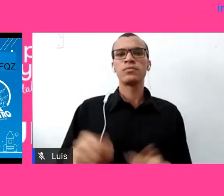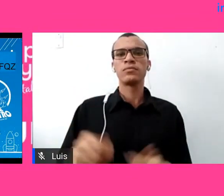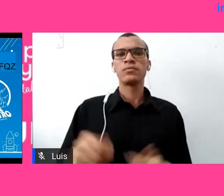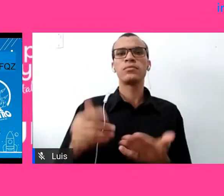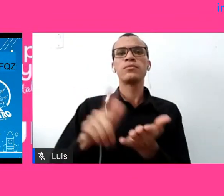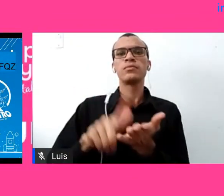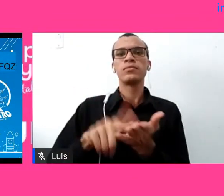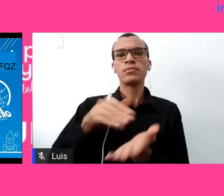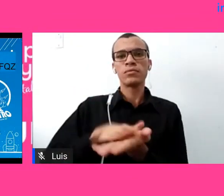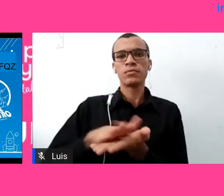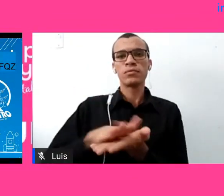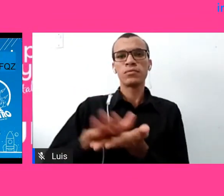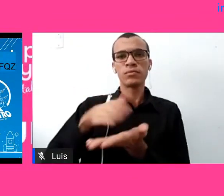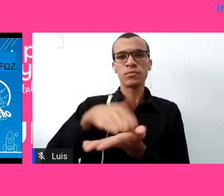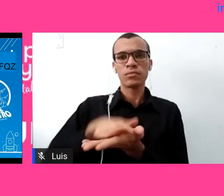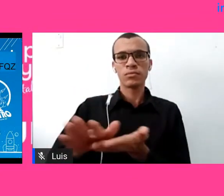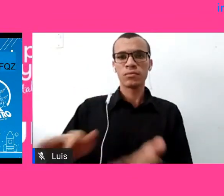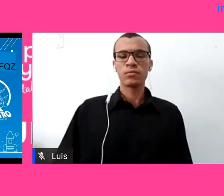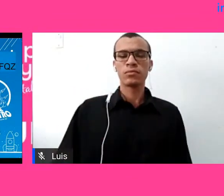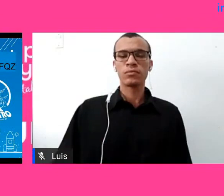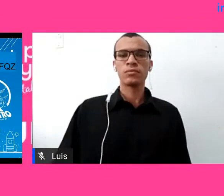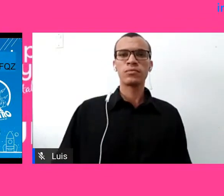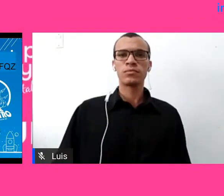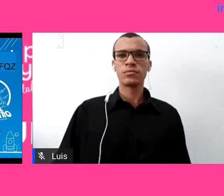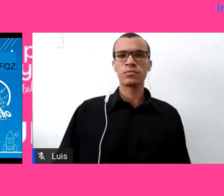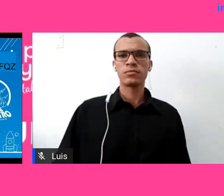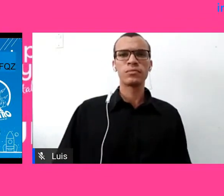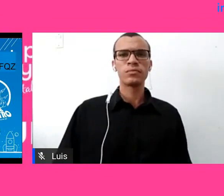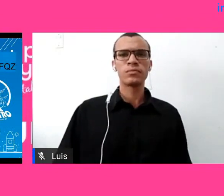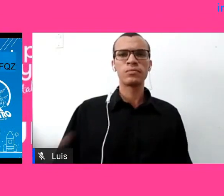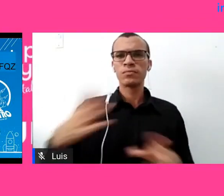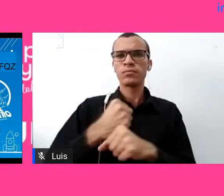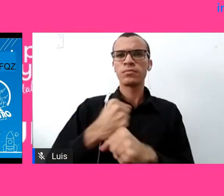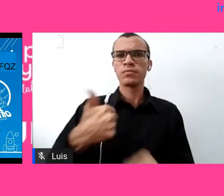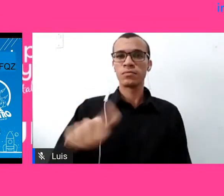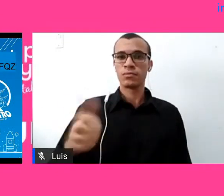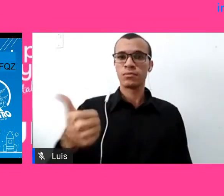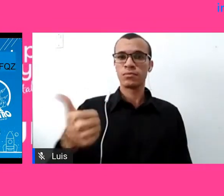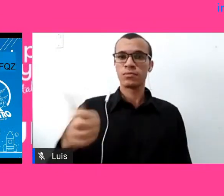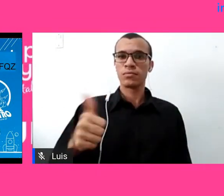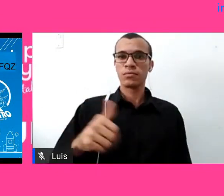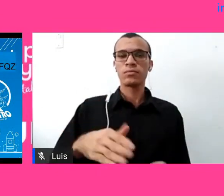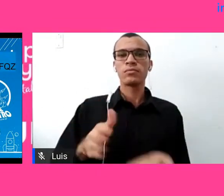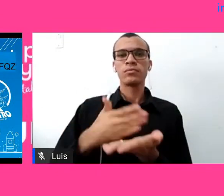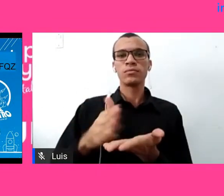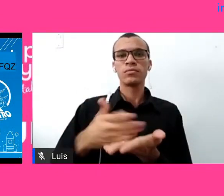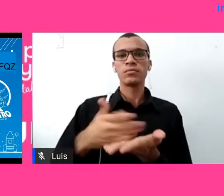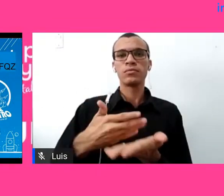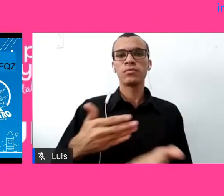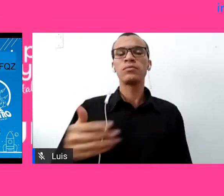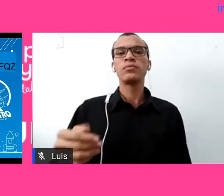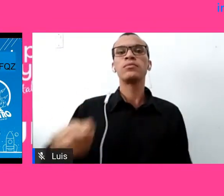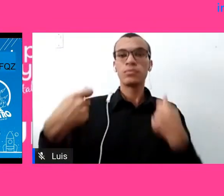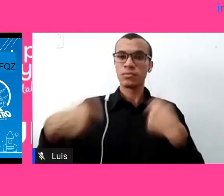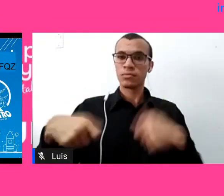impressas, que são um total de 11 folhas. Nós vamos precisar de uma